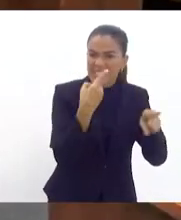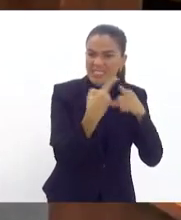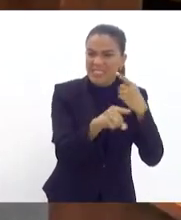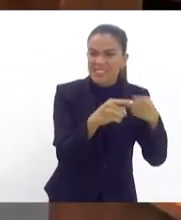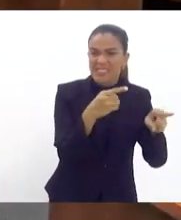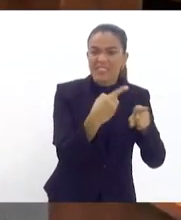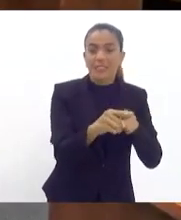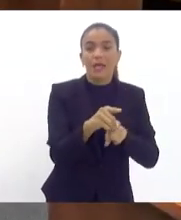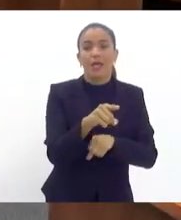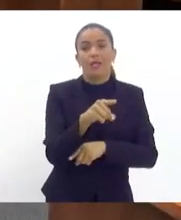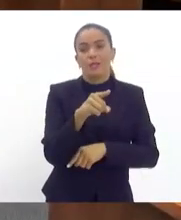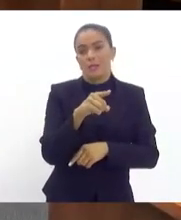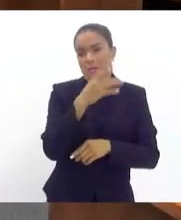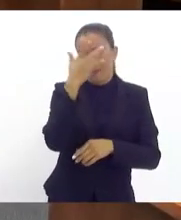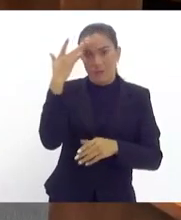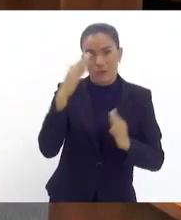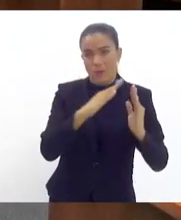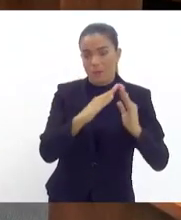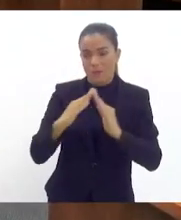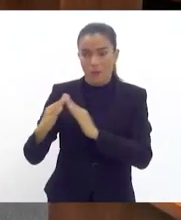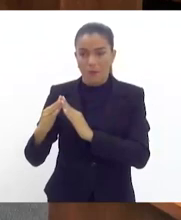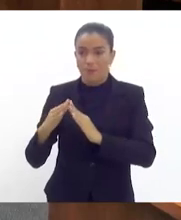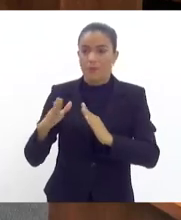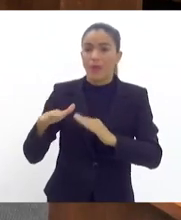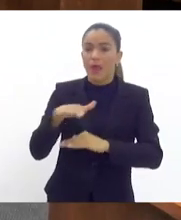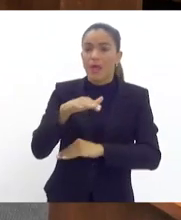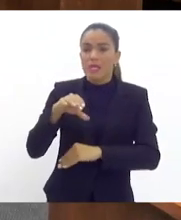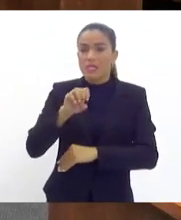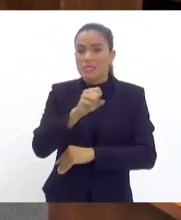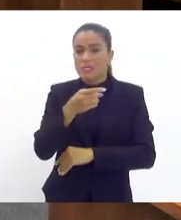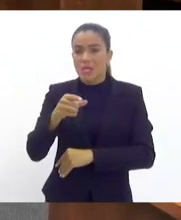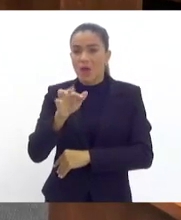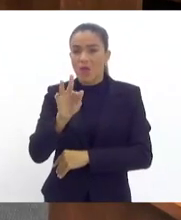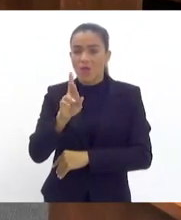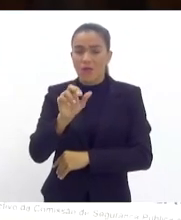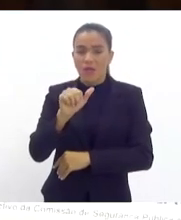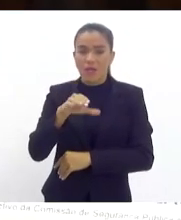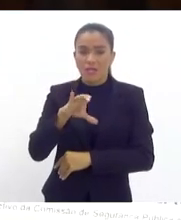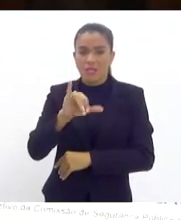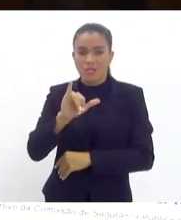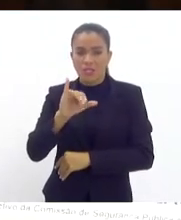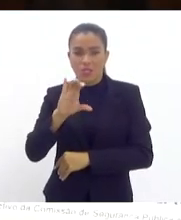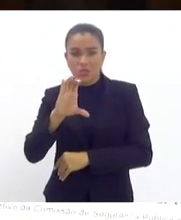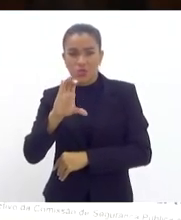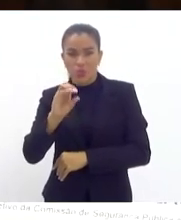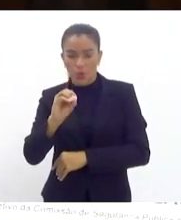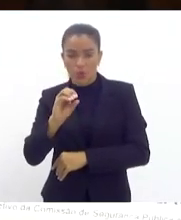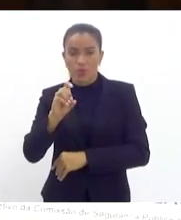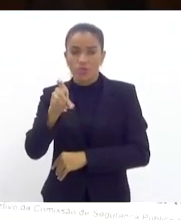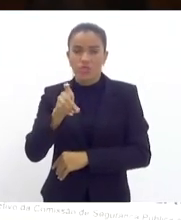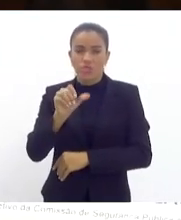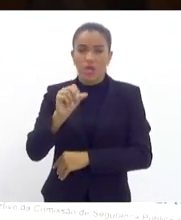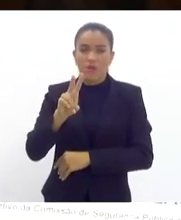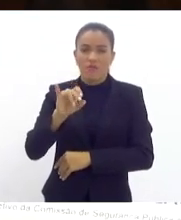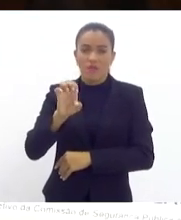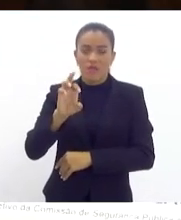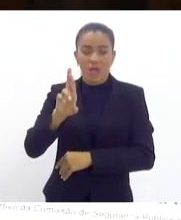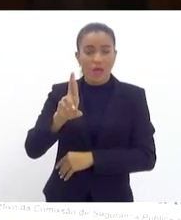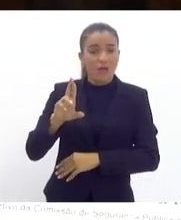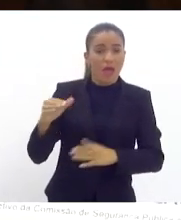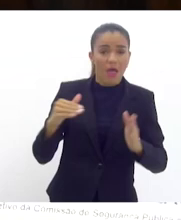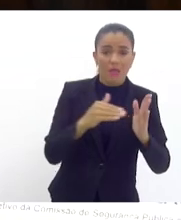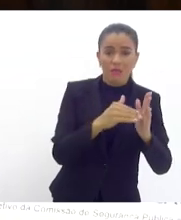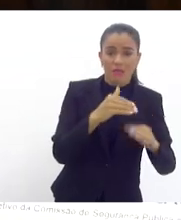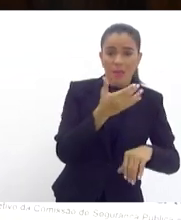aquele cinturão que vai do metrô da São Francisco Xavier até a Praça Saens Pena o morador tá passando ali e não